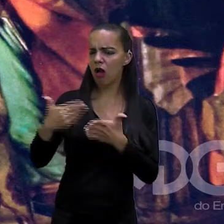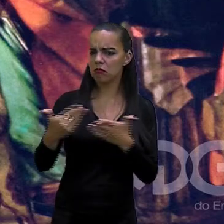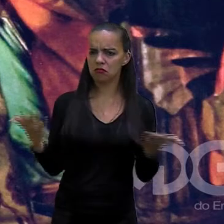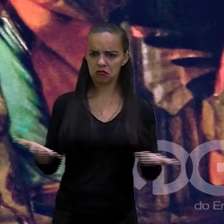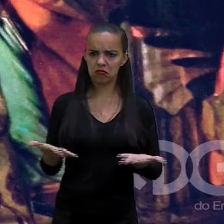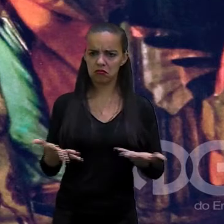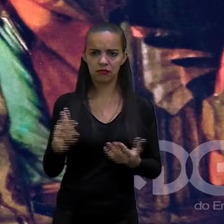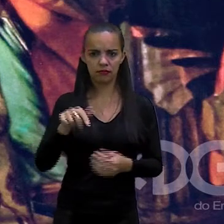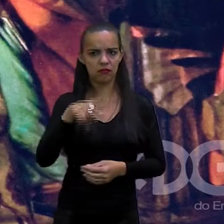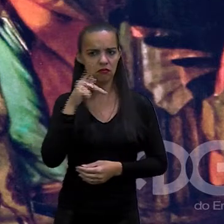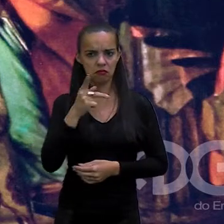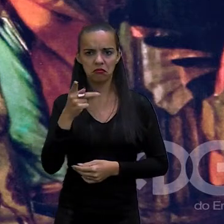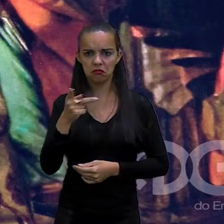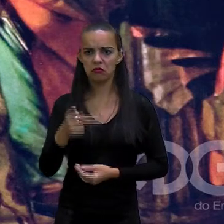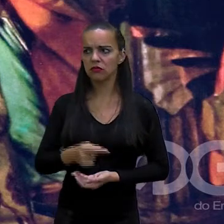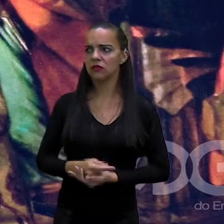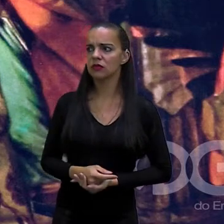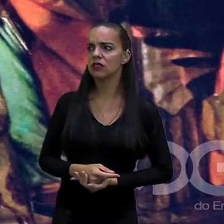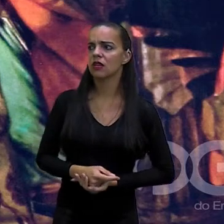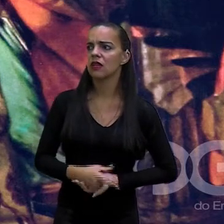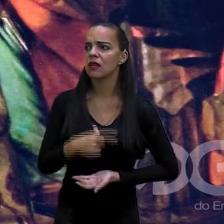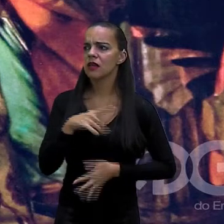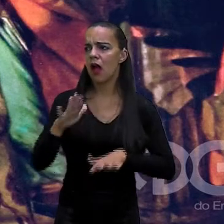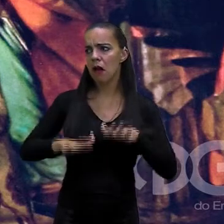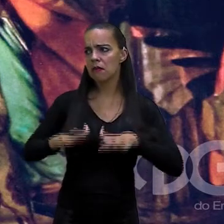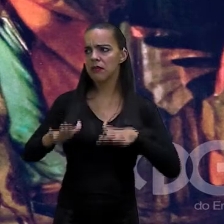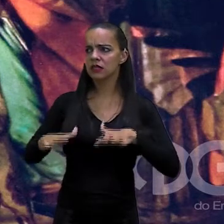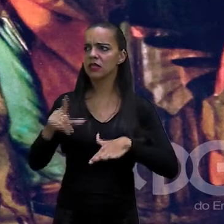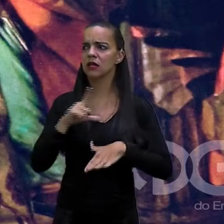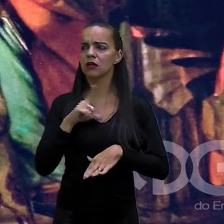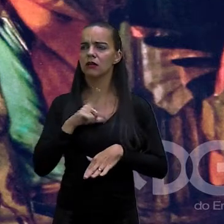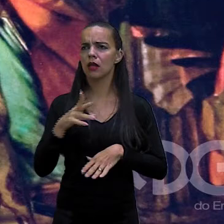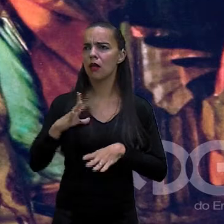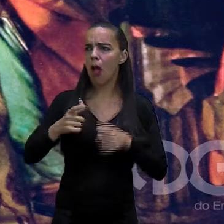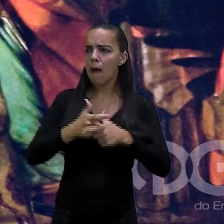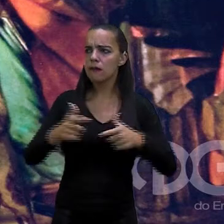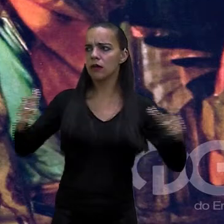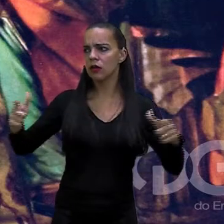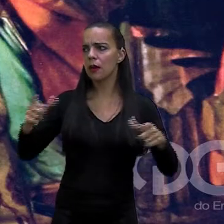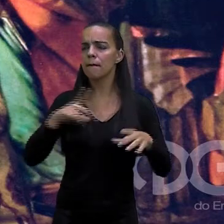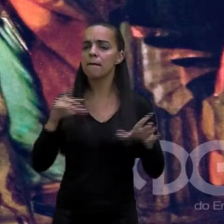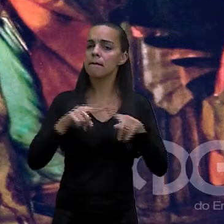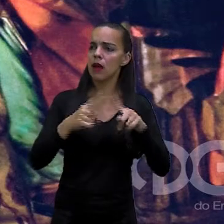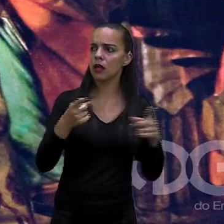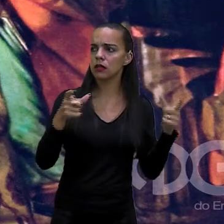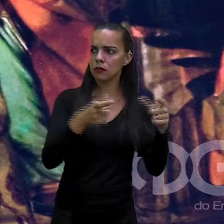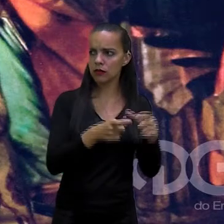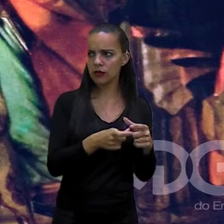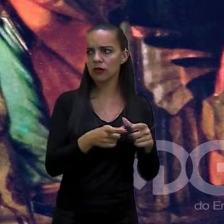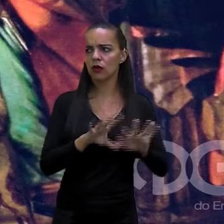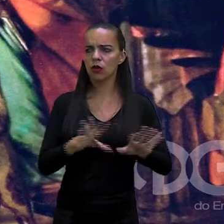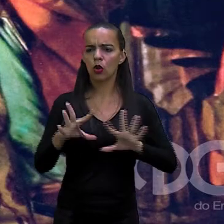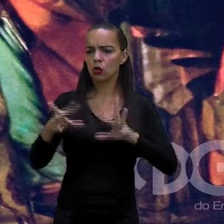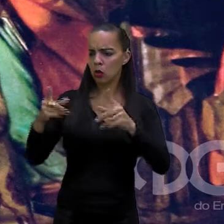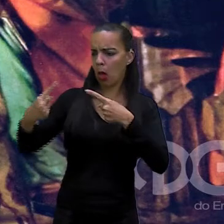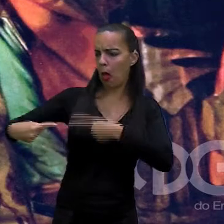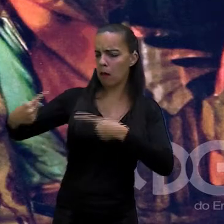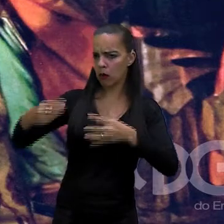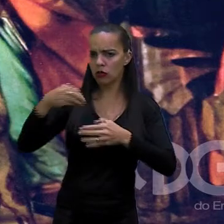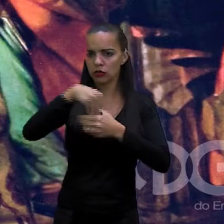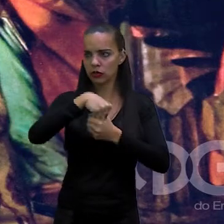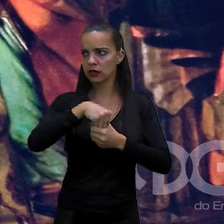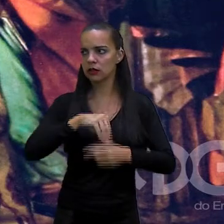hoje, a política é feita pela elite, apesar que a maioria é do povo, hoje elege os políticos, mas é